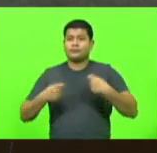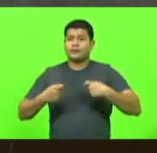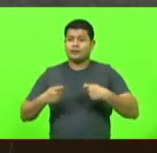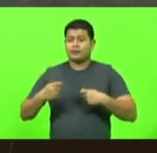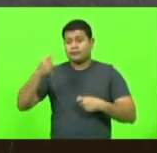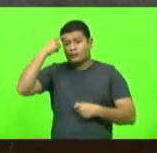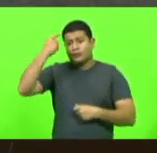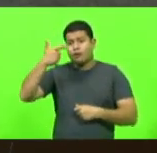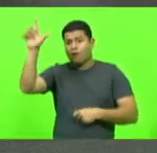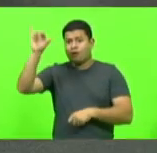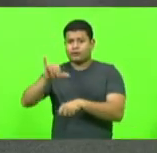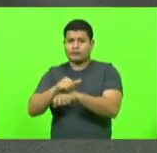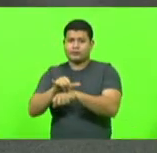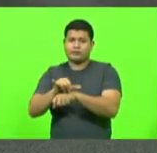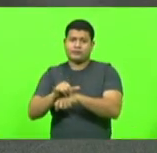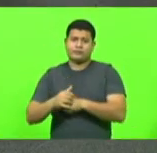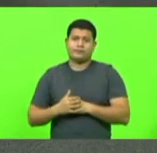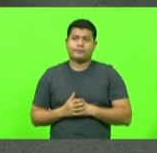Ok.